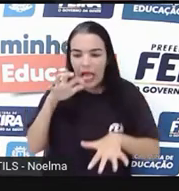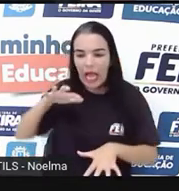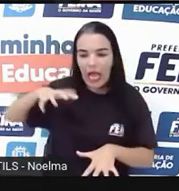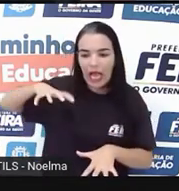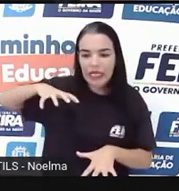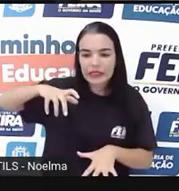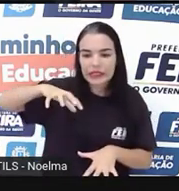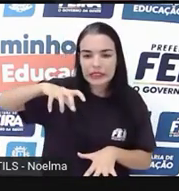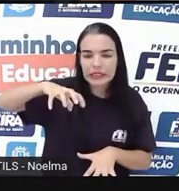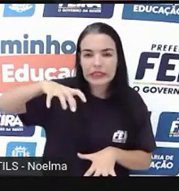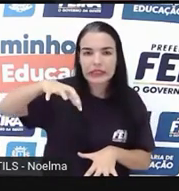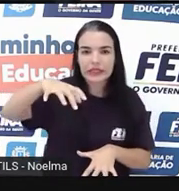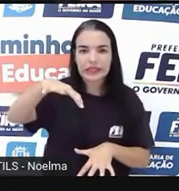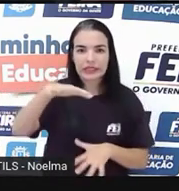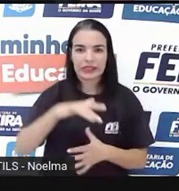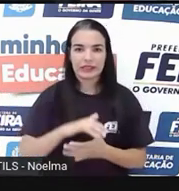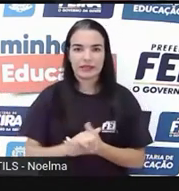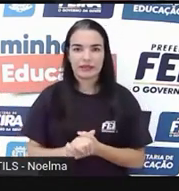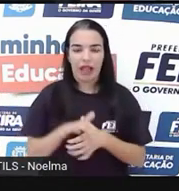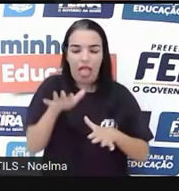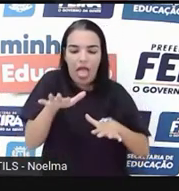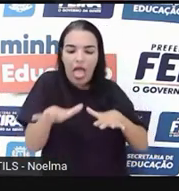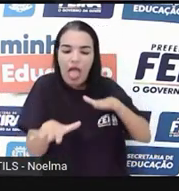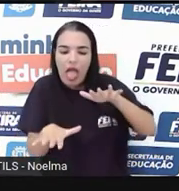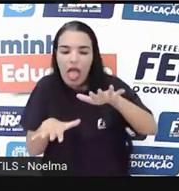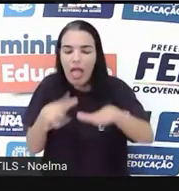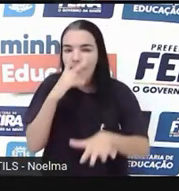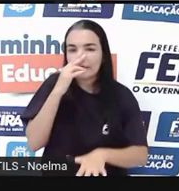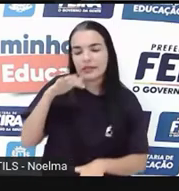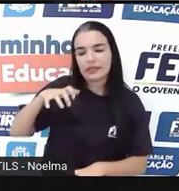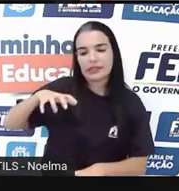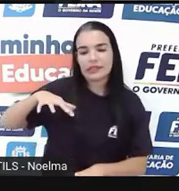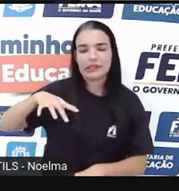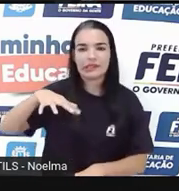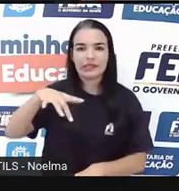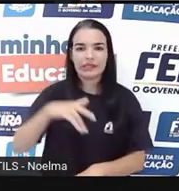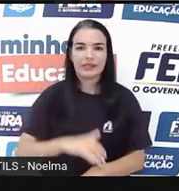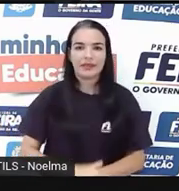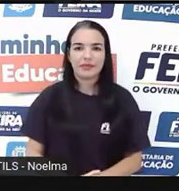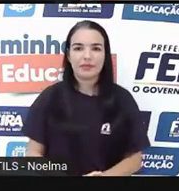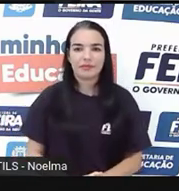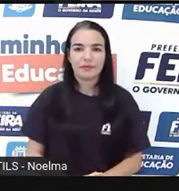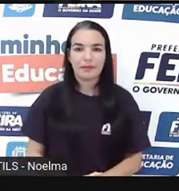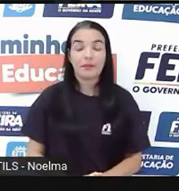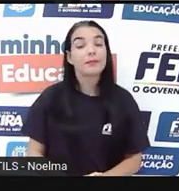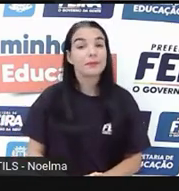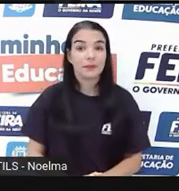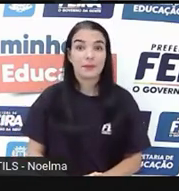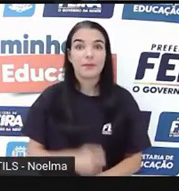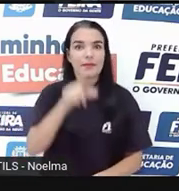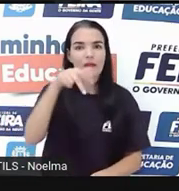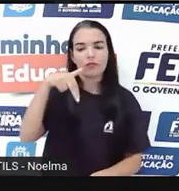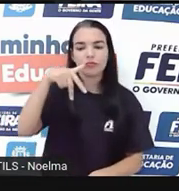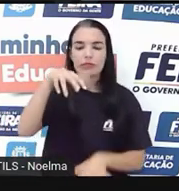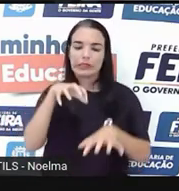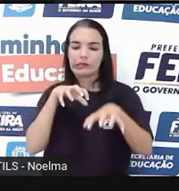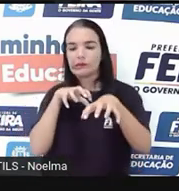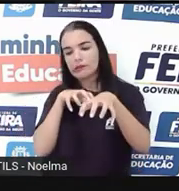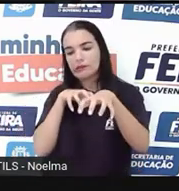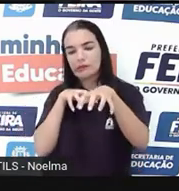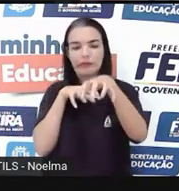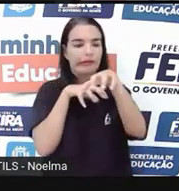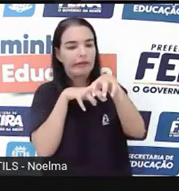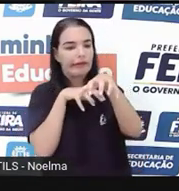aranha. Crawl, rasteje. Walk like a zombie. Ande como se fosse